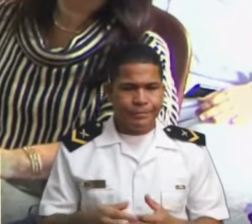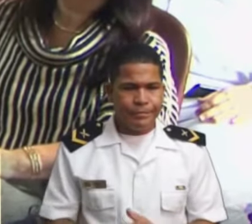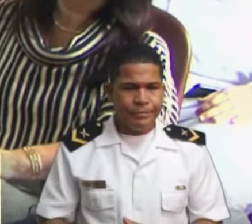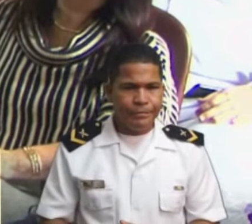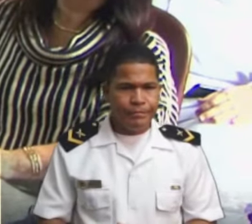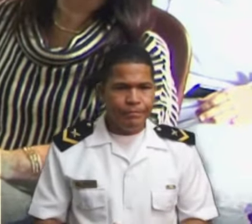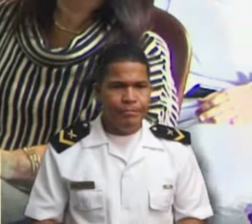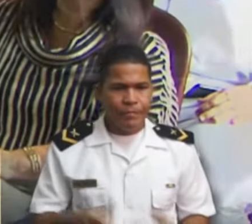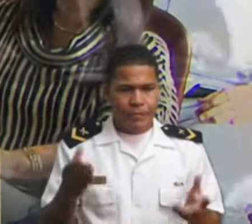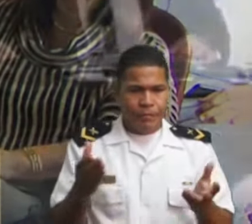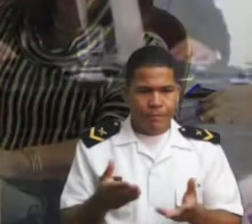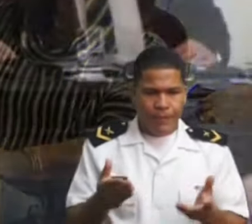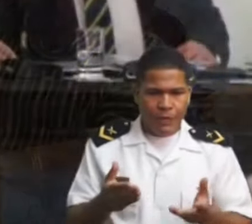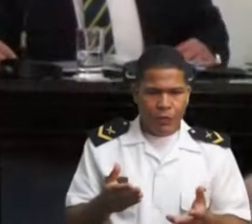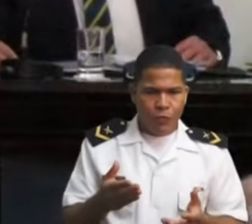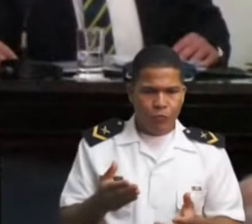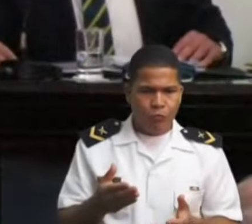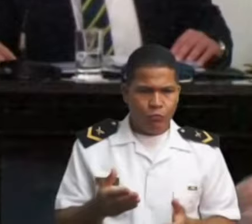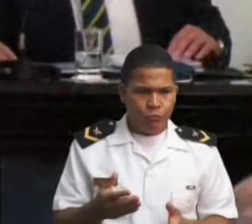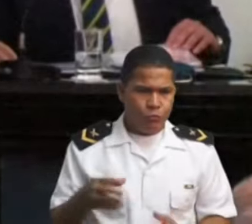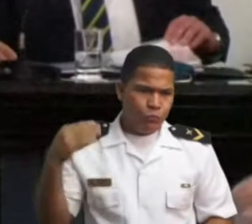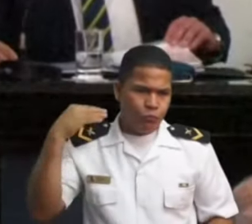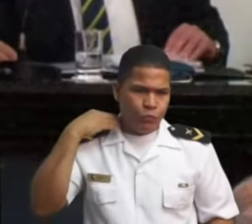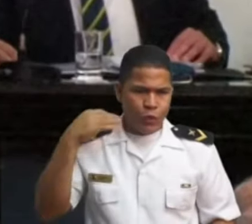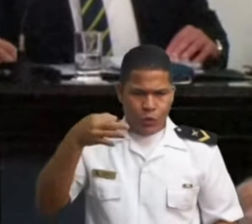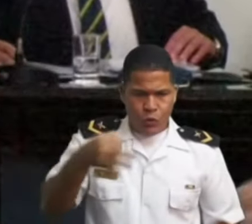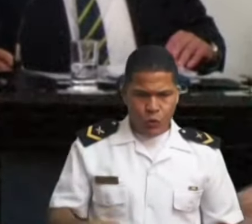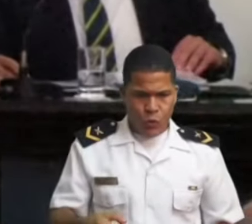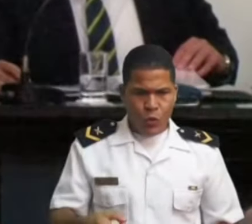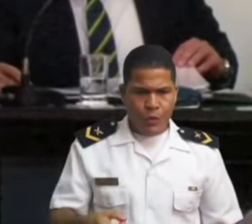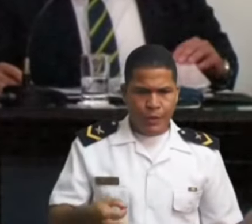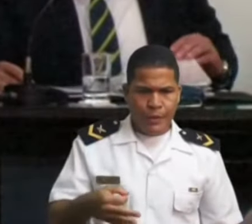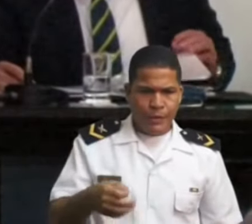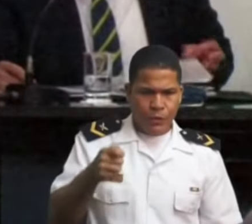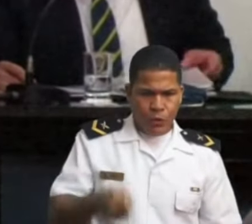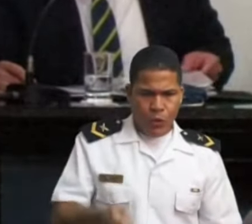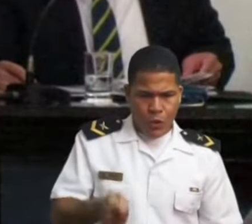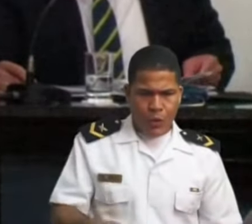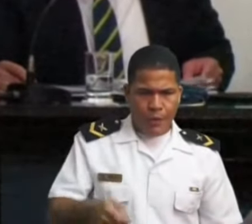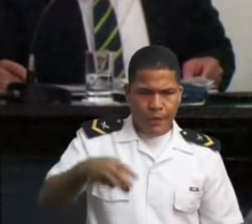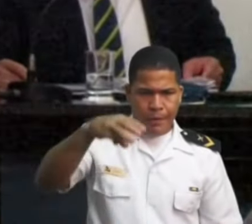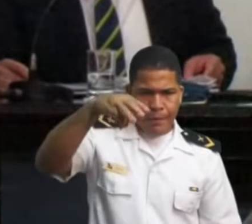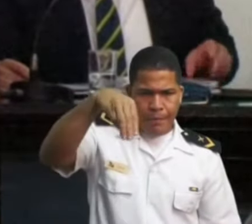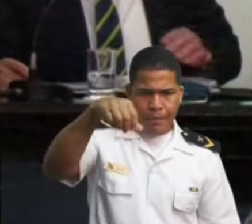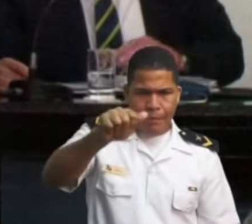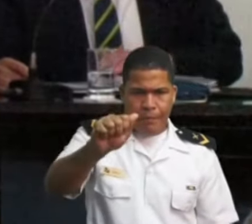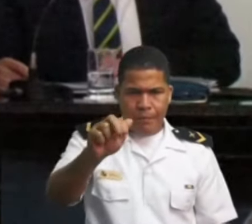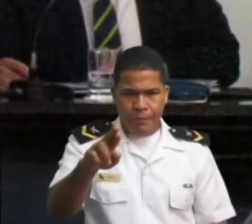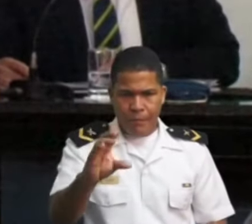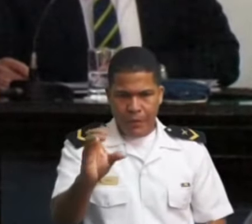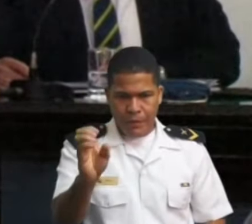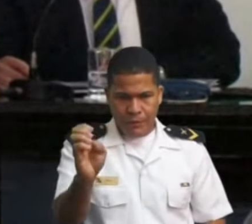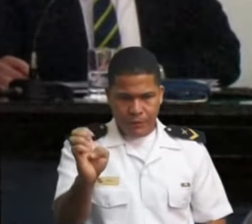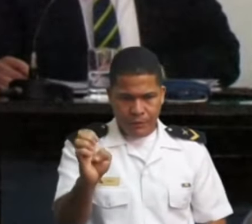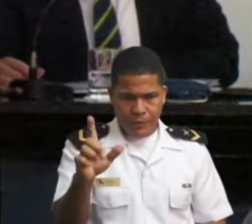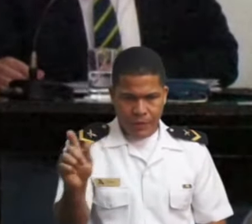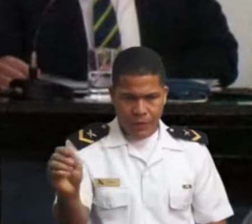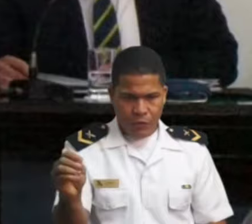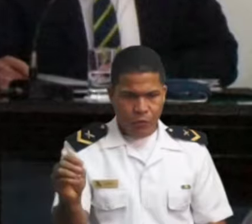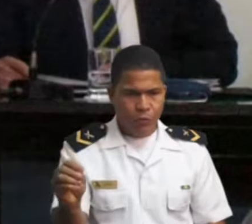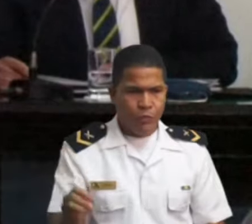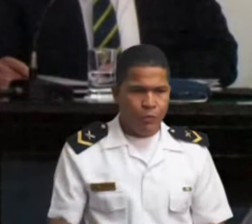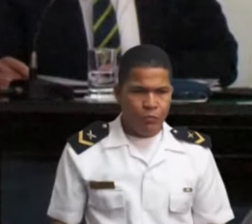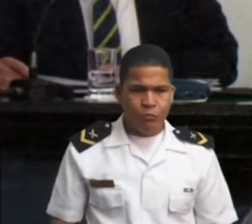Com a palavra, o senhor juiz Marcelo Davi, decano e vice-presidente do Tribunal Marítimo,